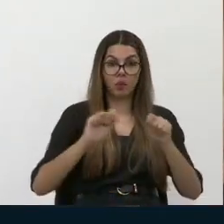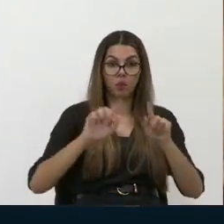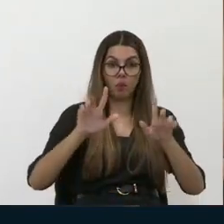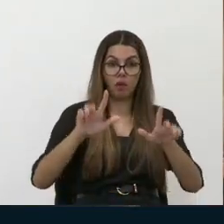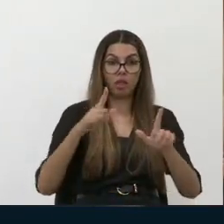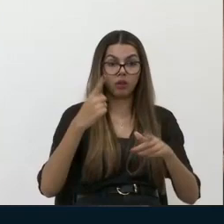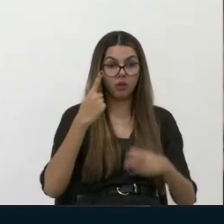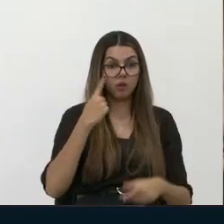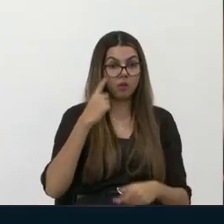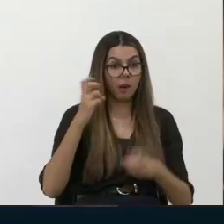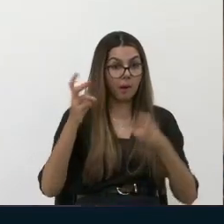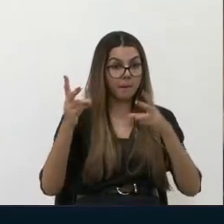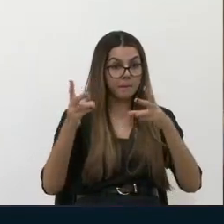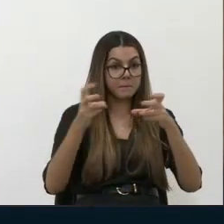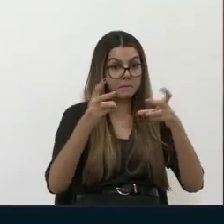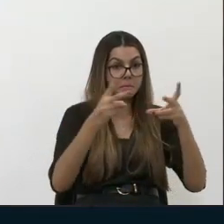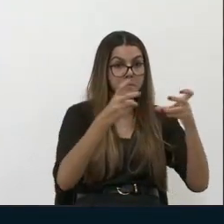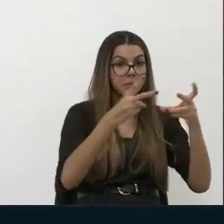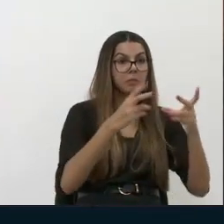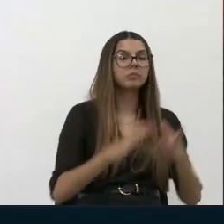né,